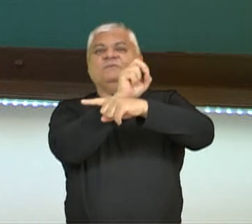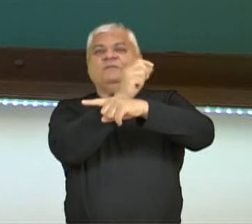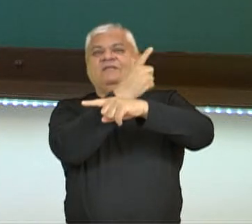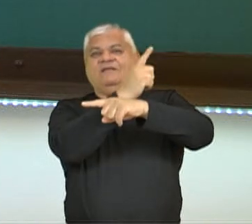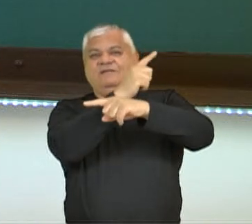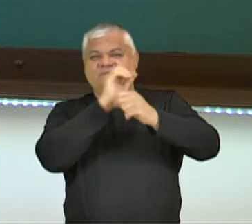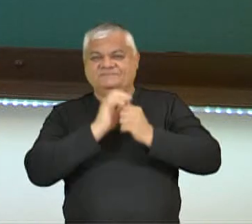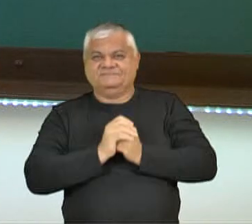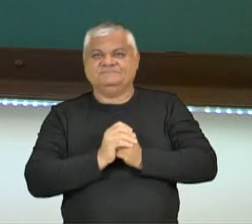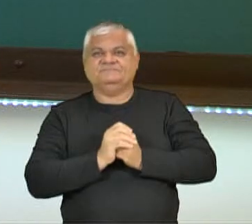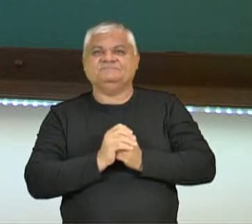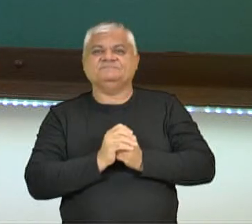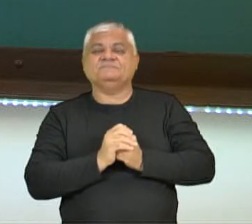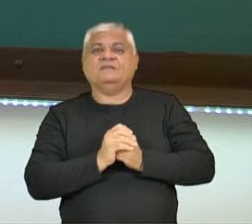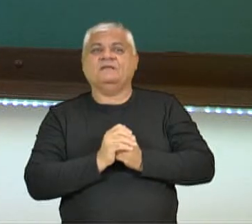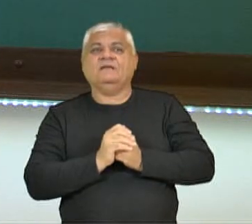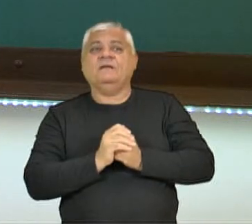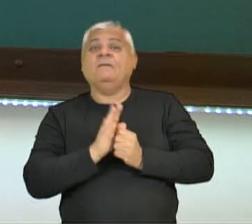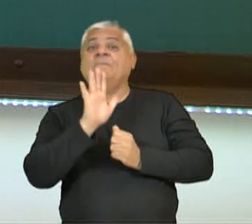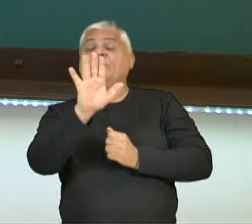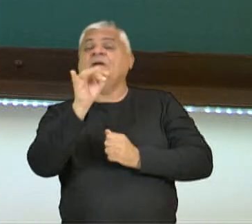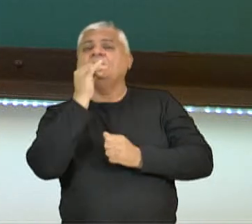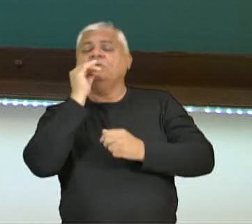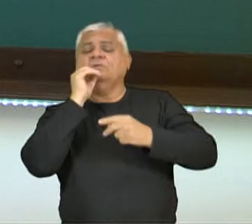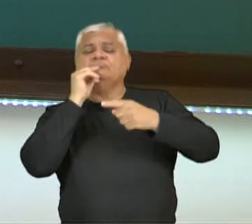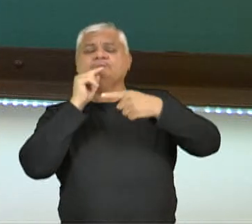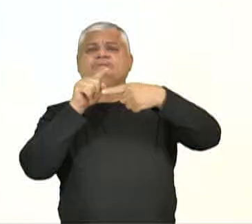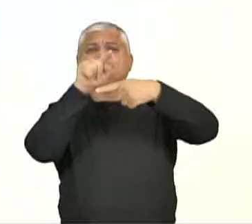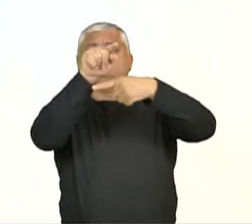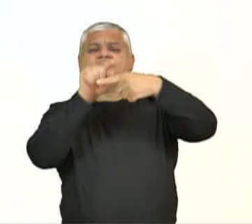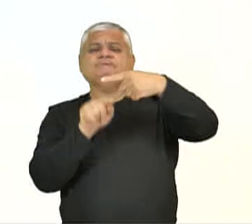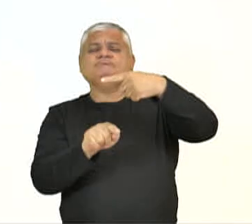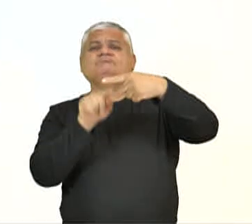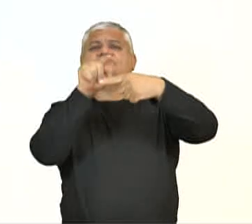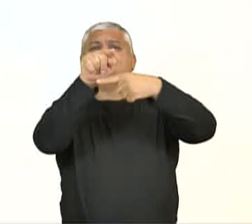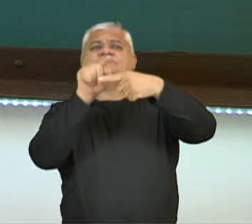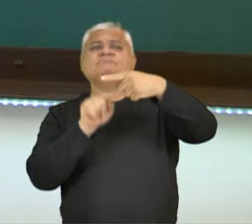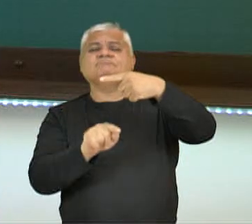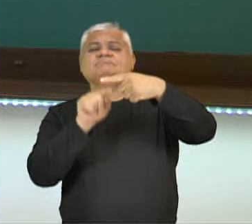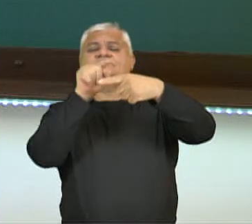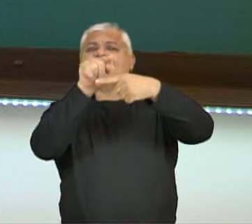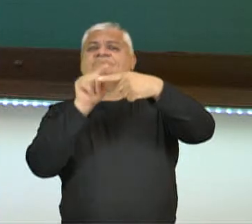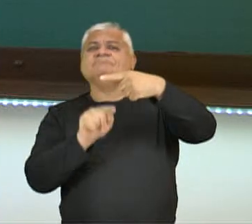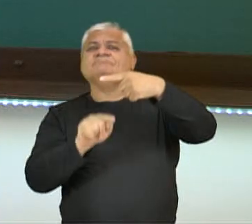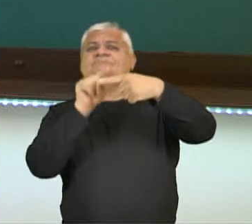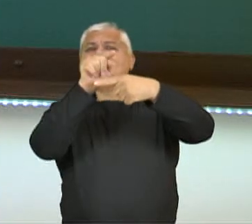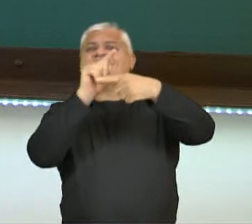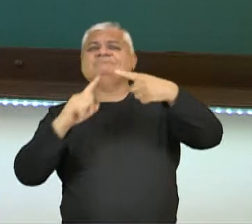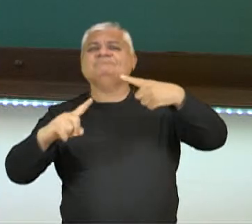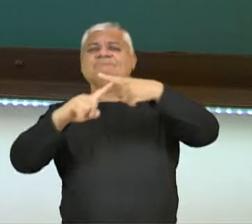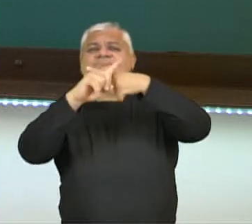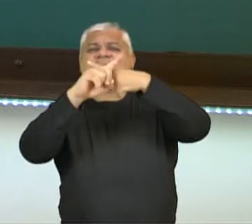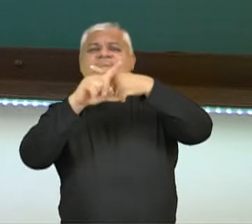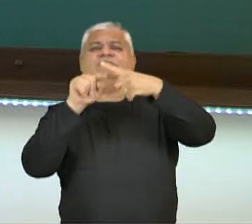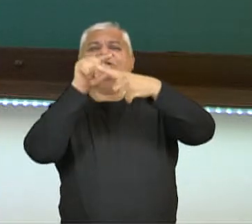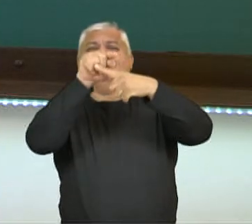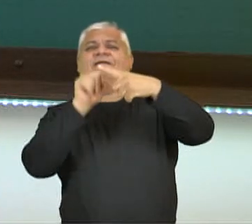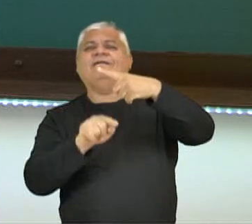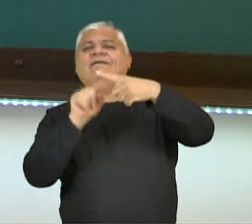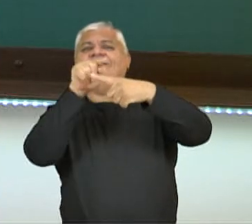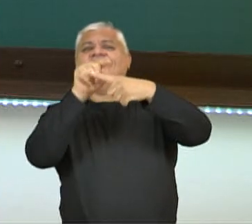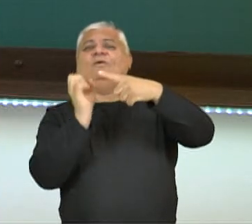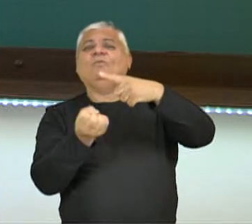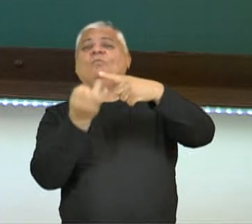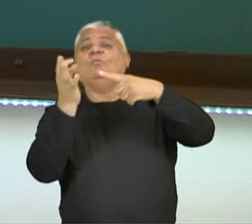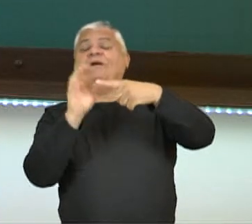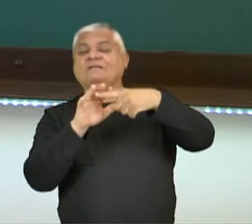graus. Agora, alfa e teta são opostos pelo vértice. Esses dois grandões aqui, ó, de cima e o de baixo, tá bom? Eu